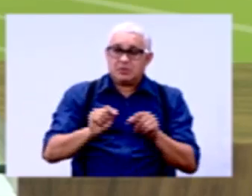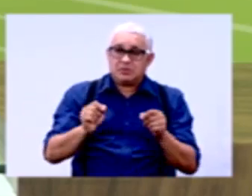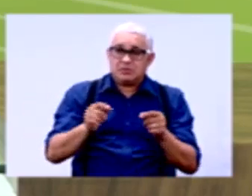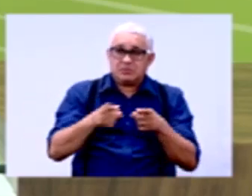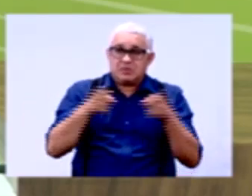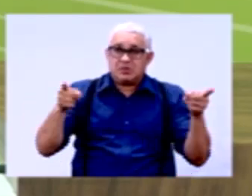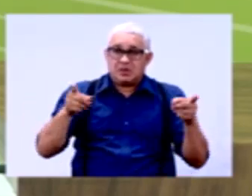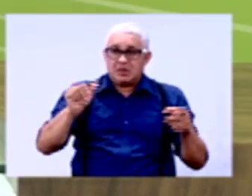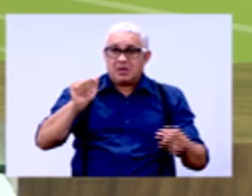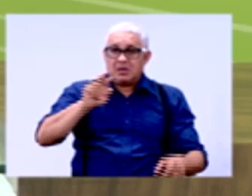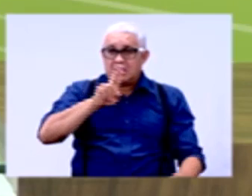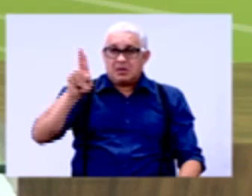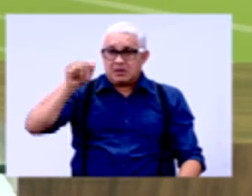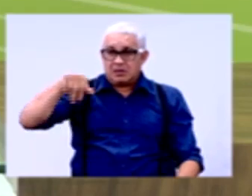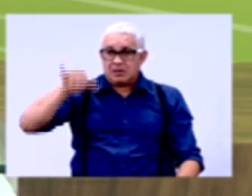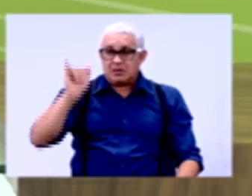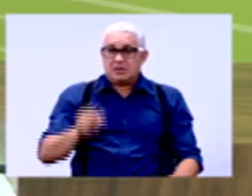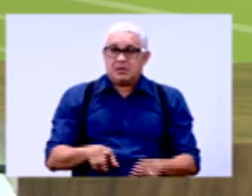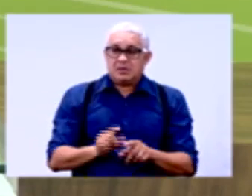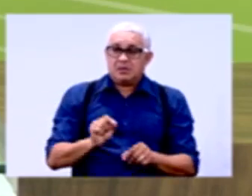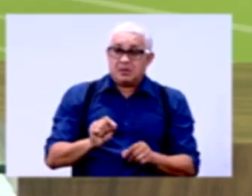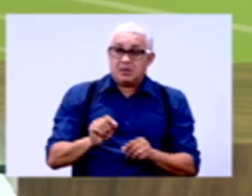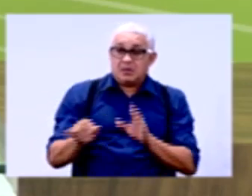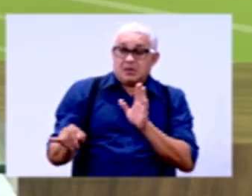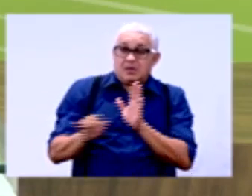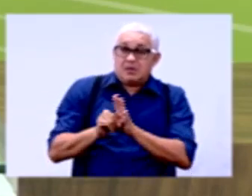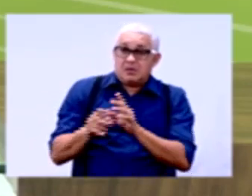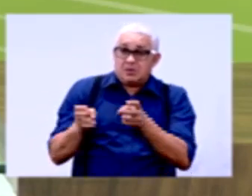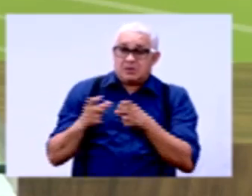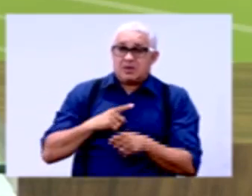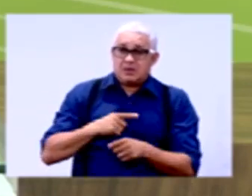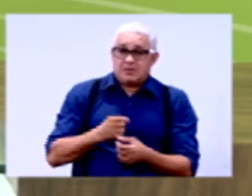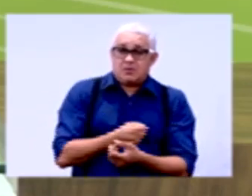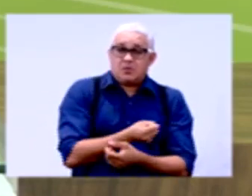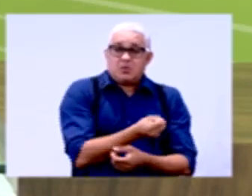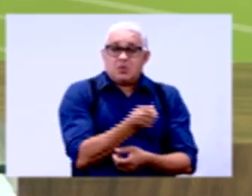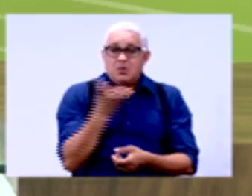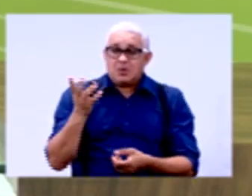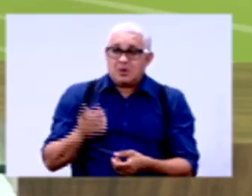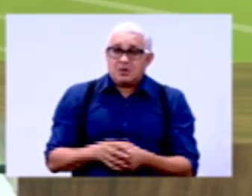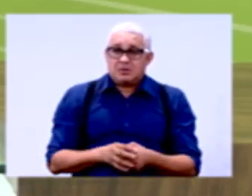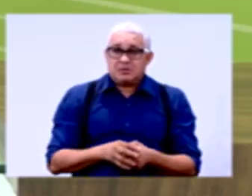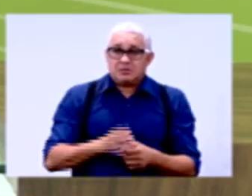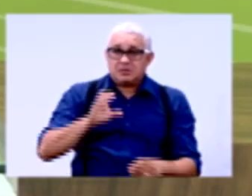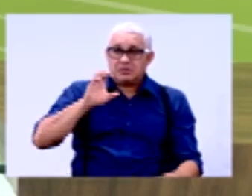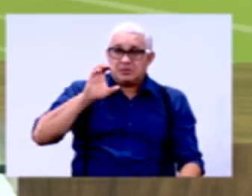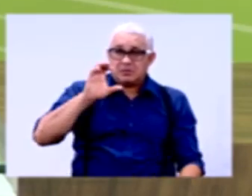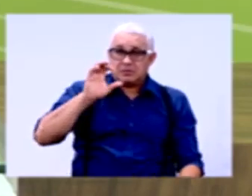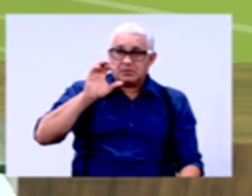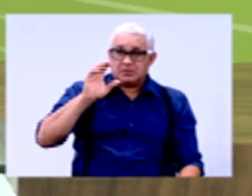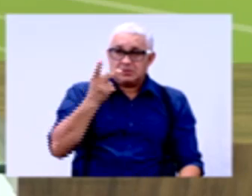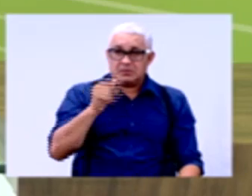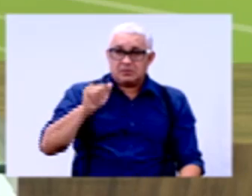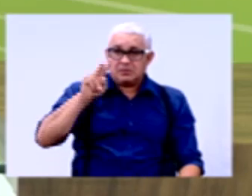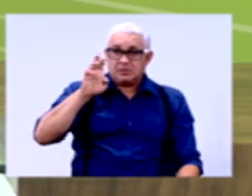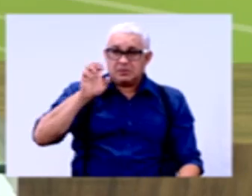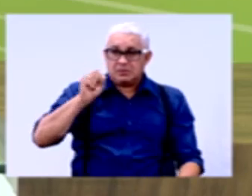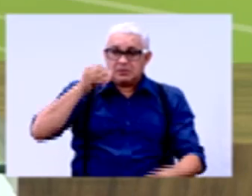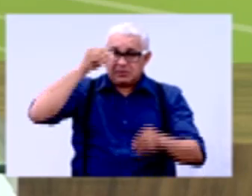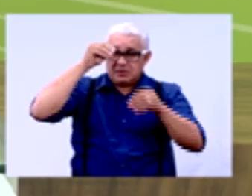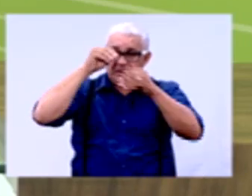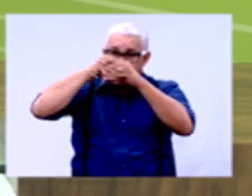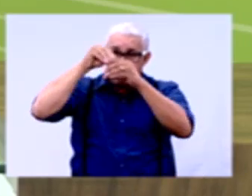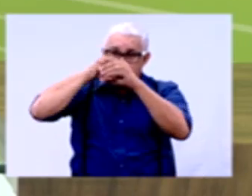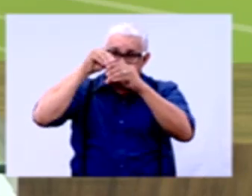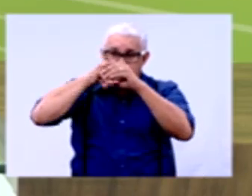array. Na verdade, ela identifica quantas chaves a gente armazenou